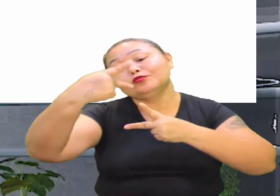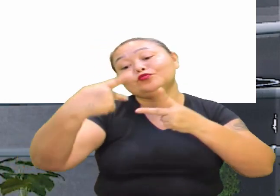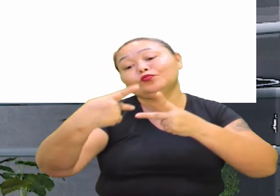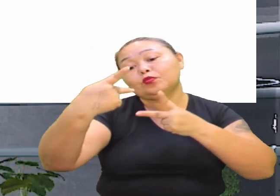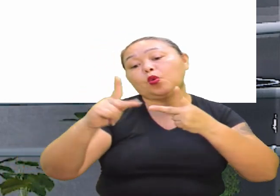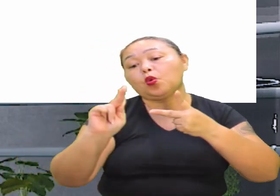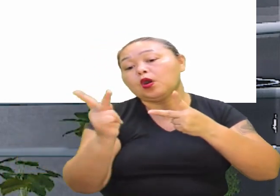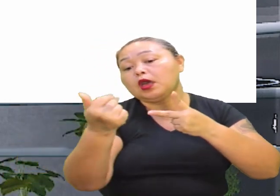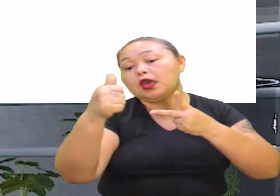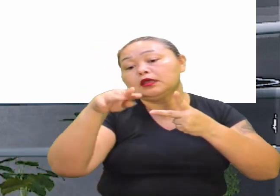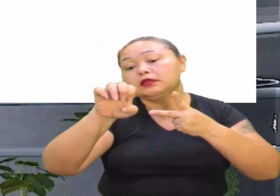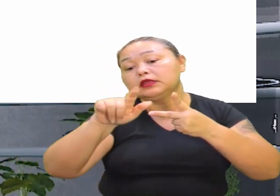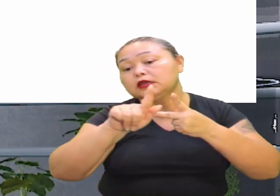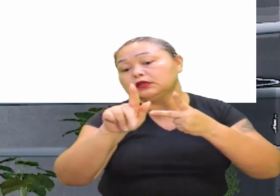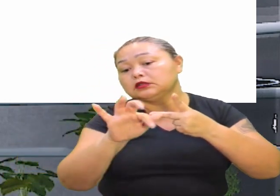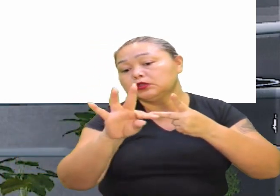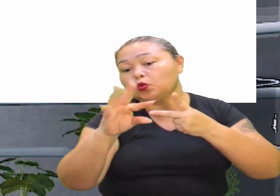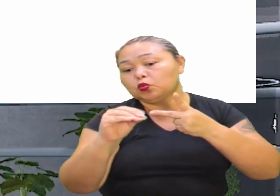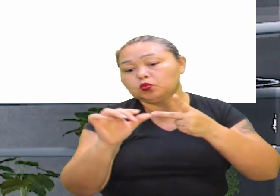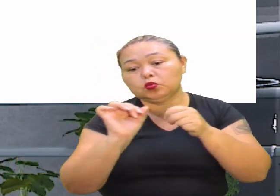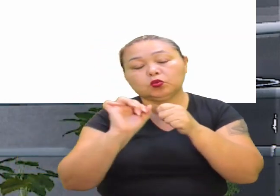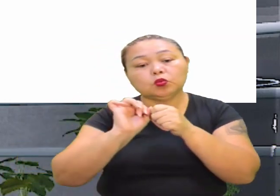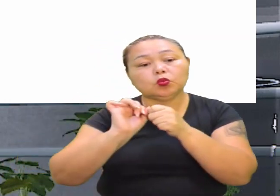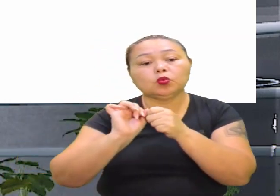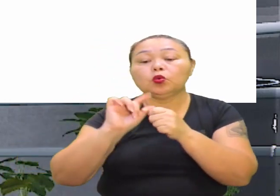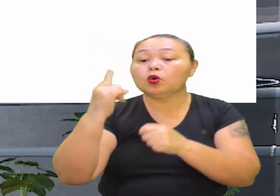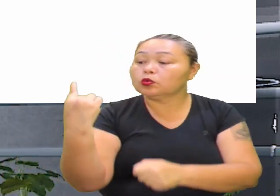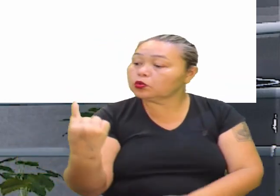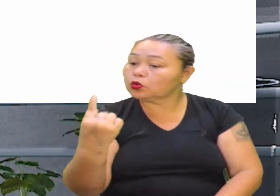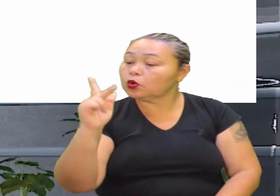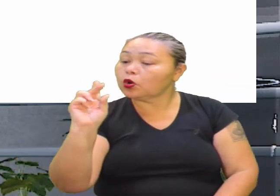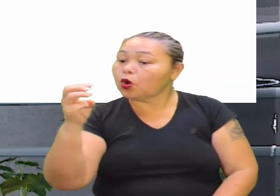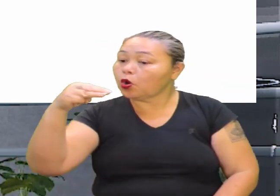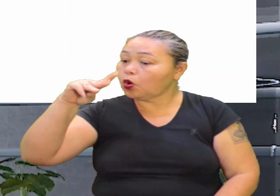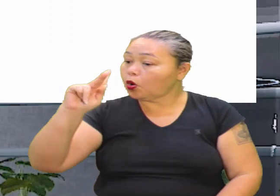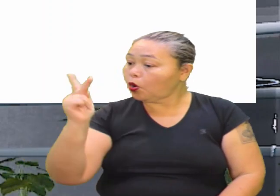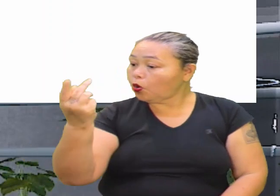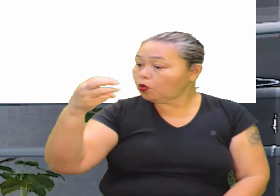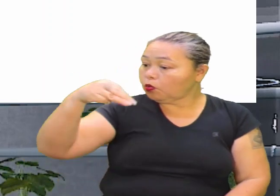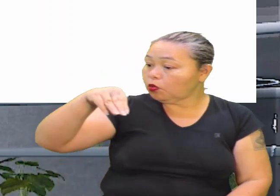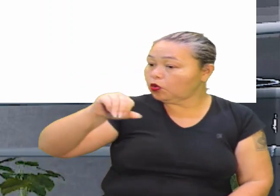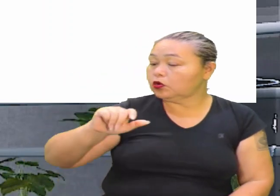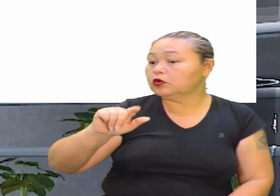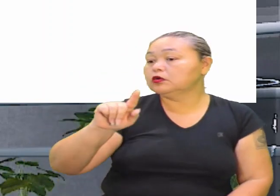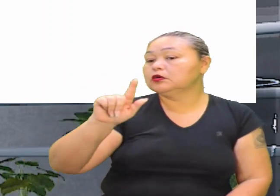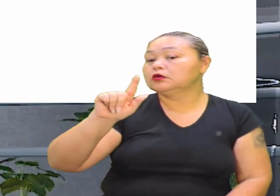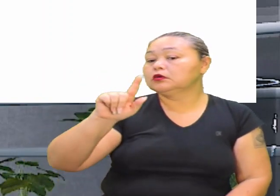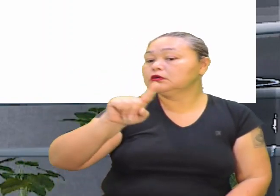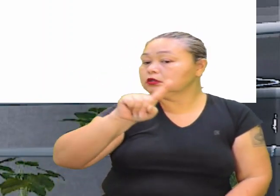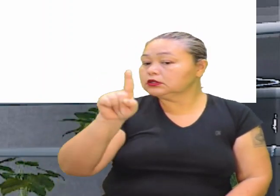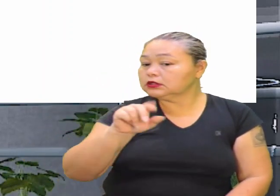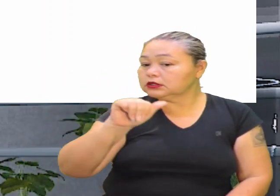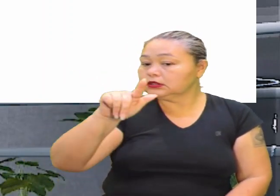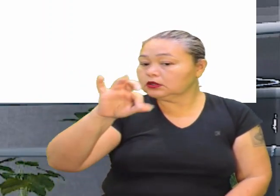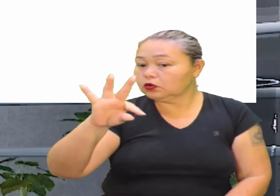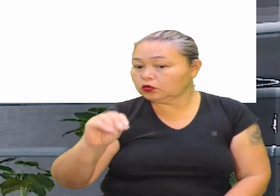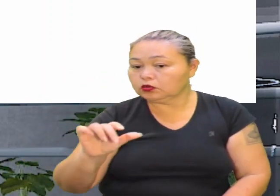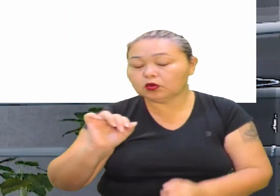heterozigotos. Toda vez que o homozigoto solta gametas, os gametas são